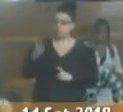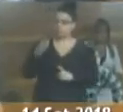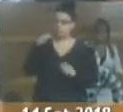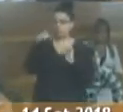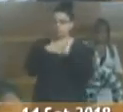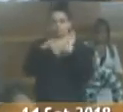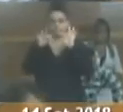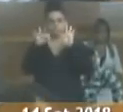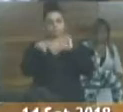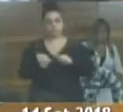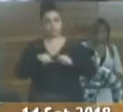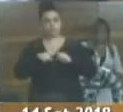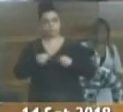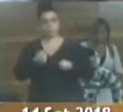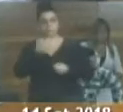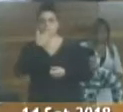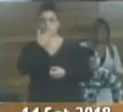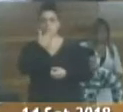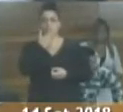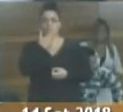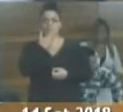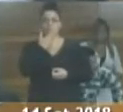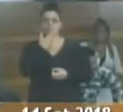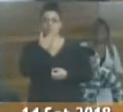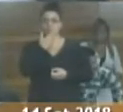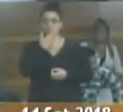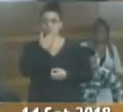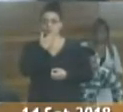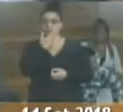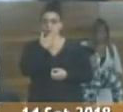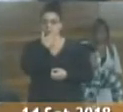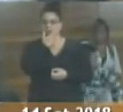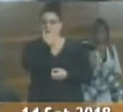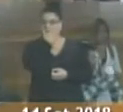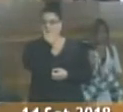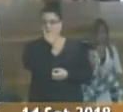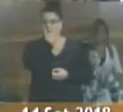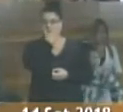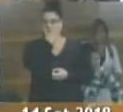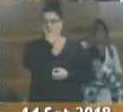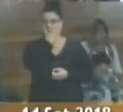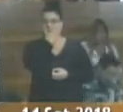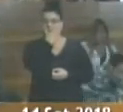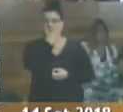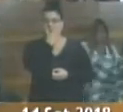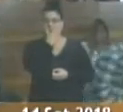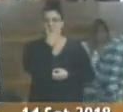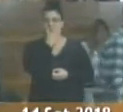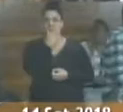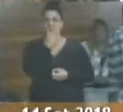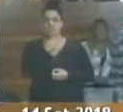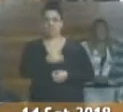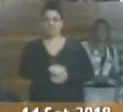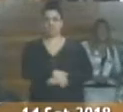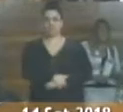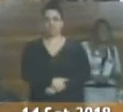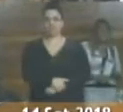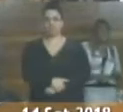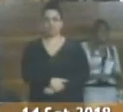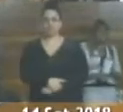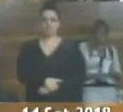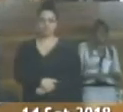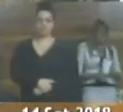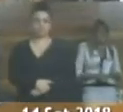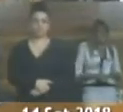final. Agora, passar a palavra para o Glauco. Cadê o Glauco? Bora, Glauco. Levanta, nem achei que fosse você, rapaz. Fala ali,